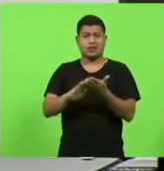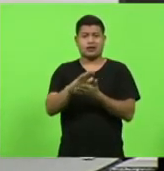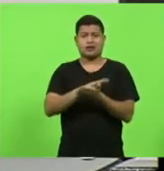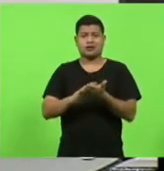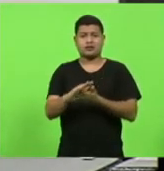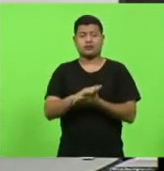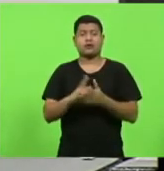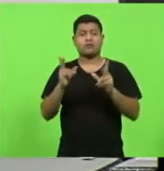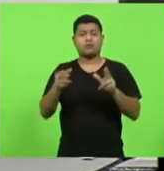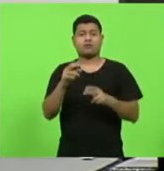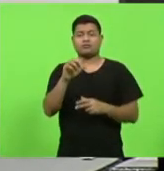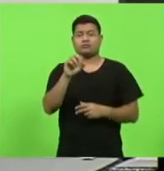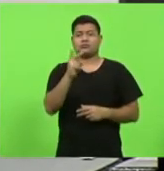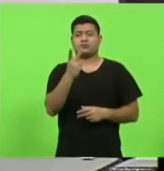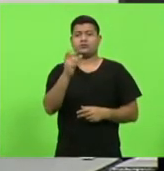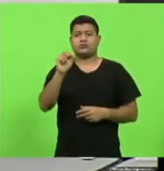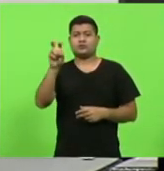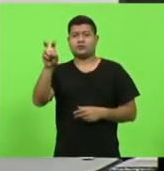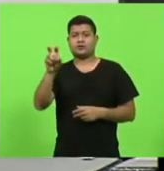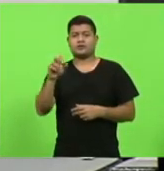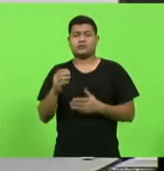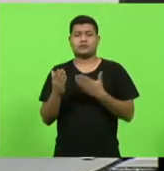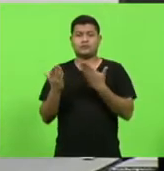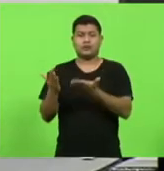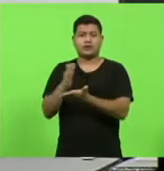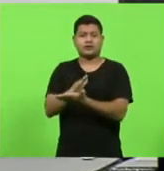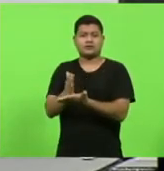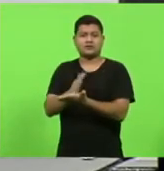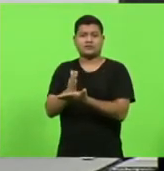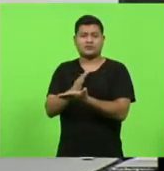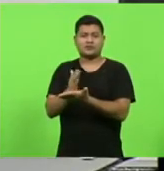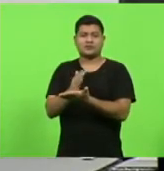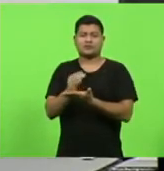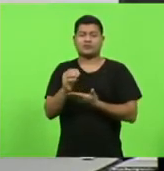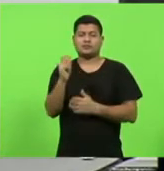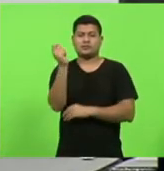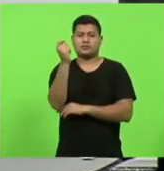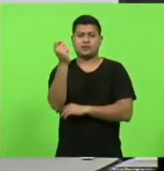285, lá, Timbé do Sul, divisa com Rio Grande do Sul.